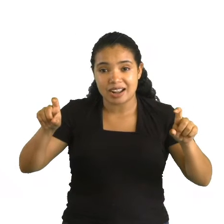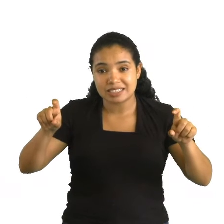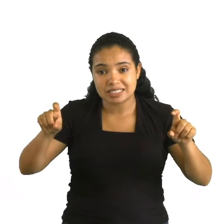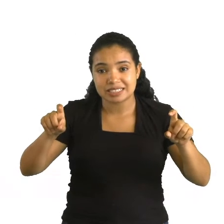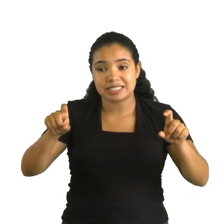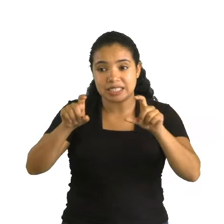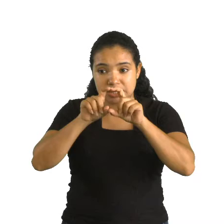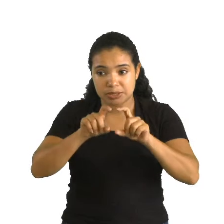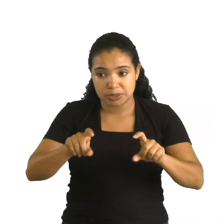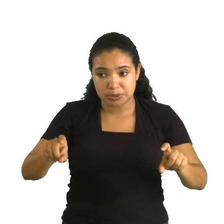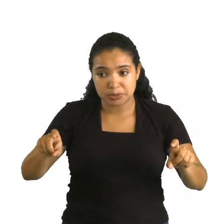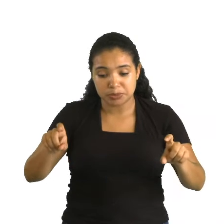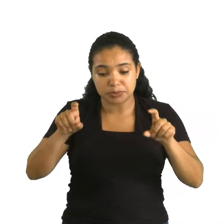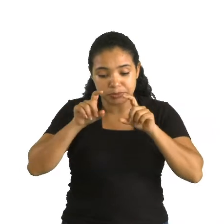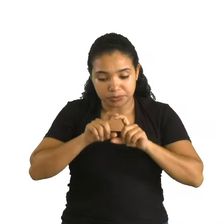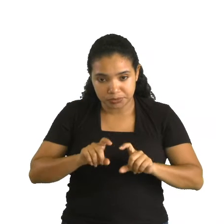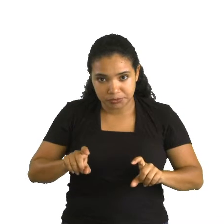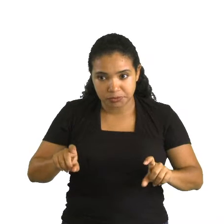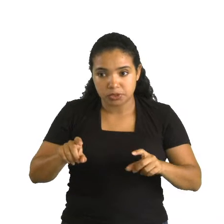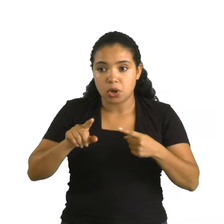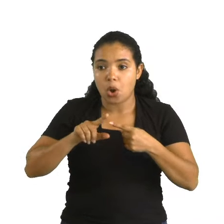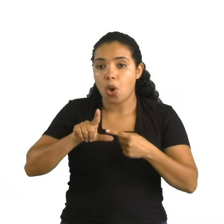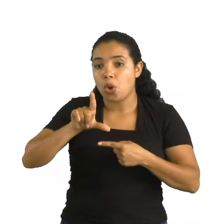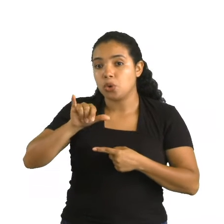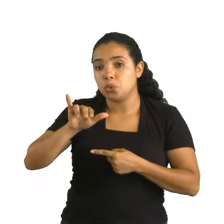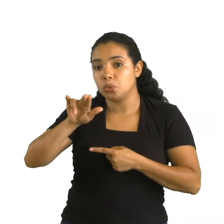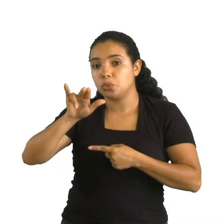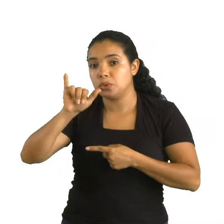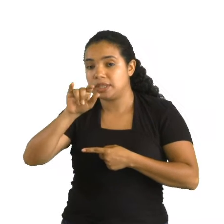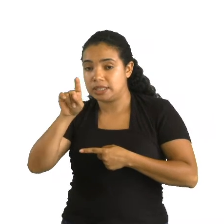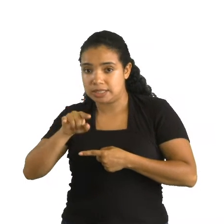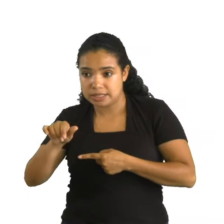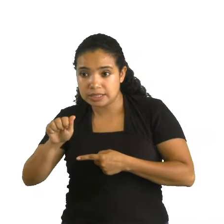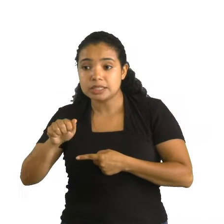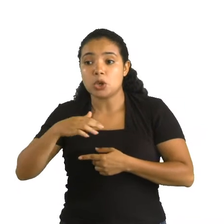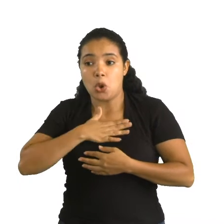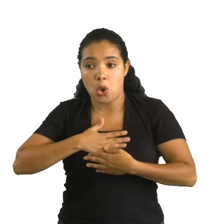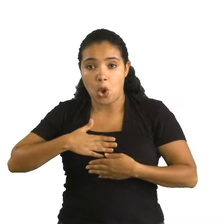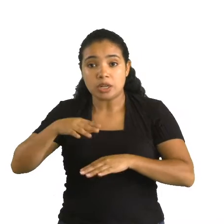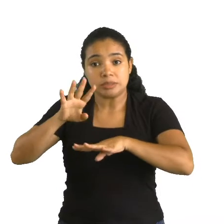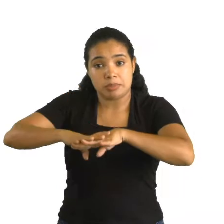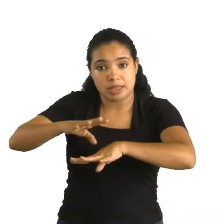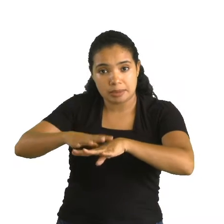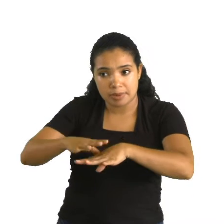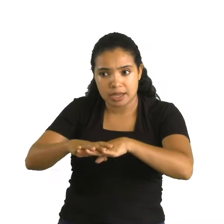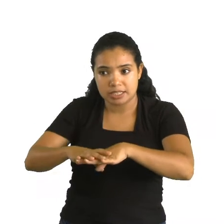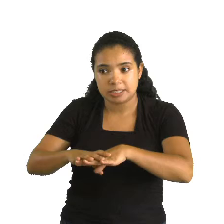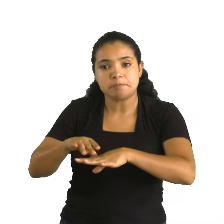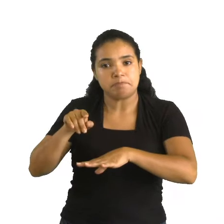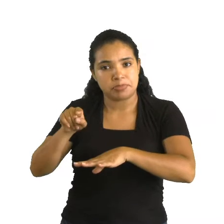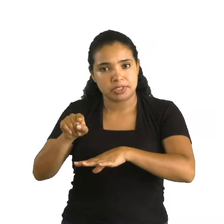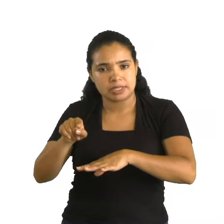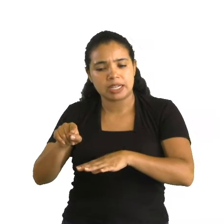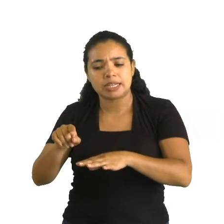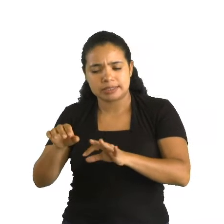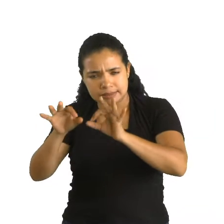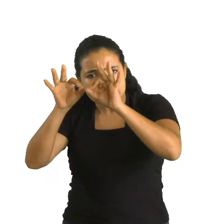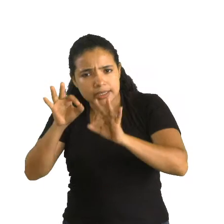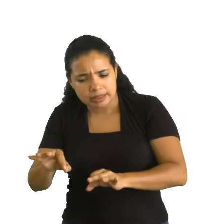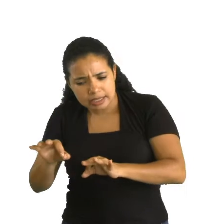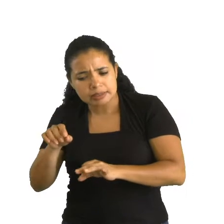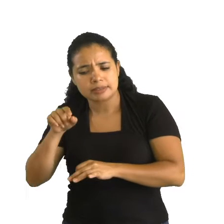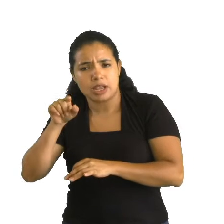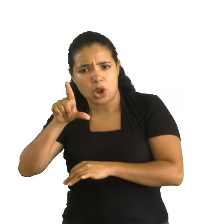frase afirmativa. Luiz Antônio gosta de matemática. Eu estou dando uma certeza, eu estou afirmando que